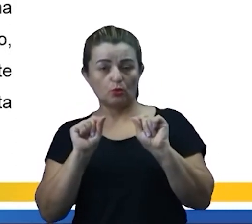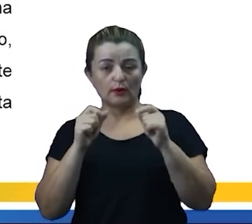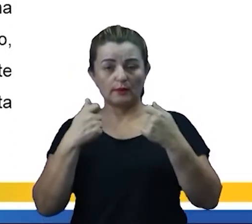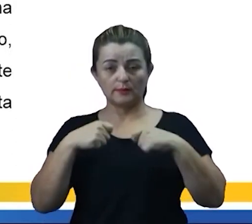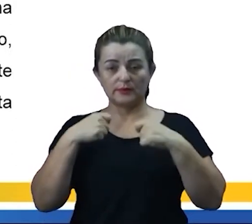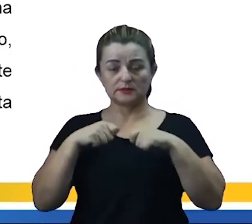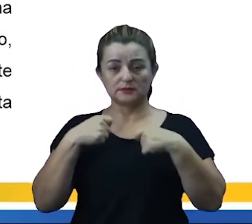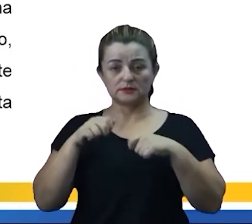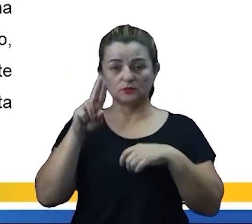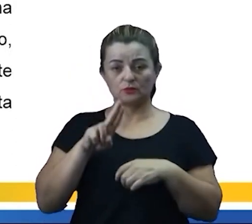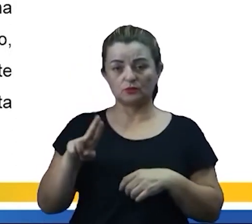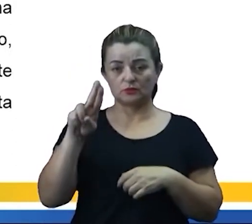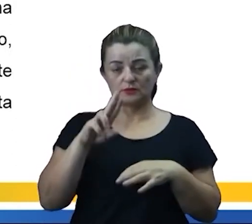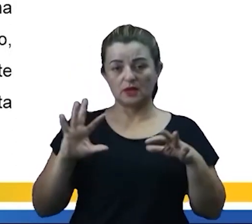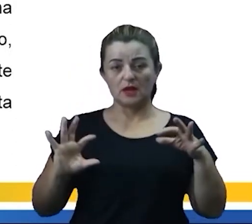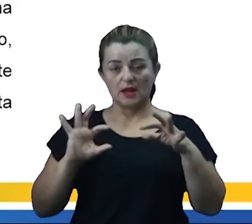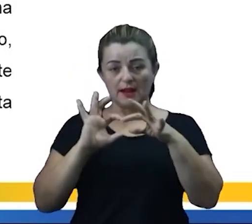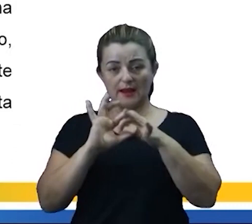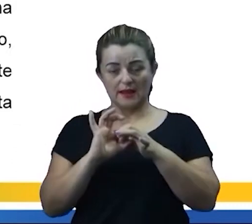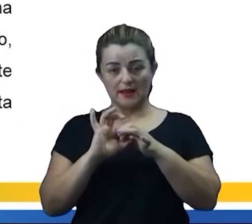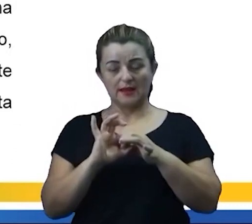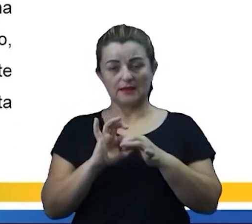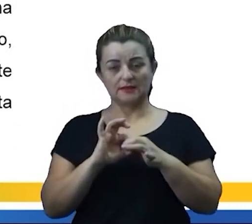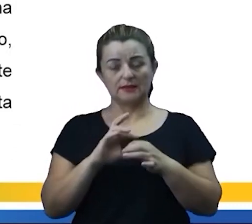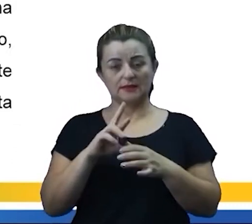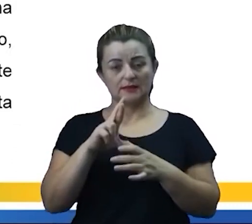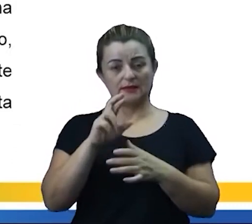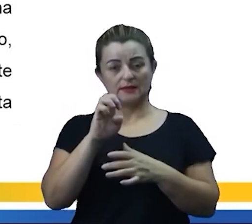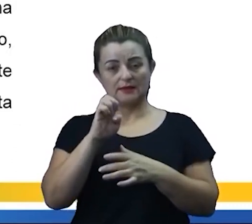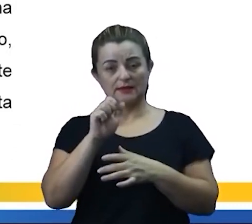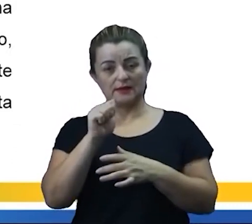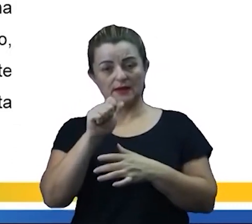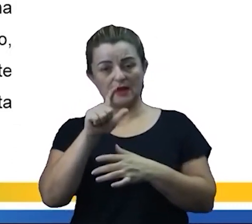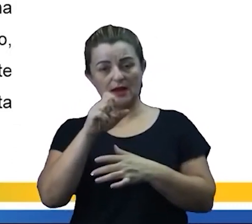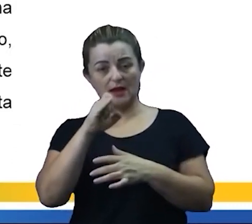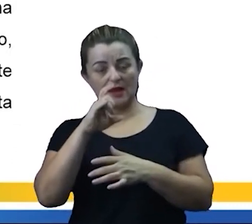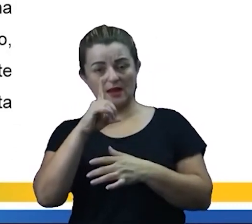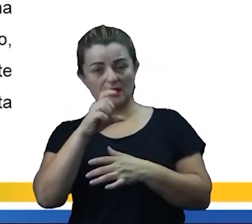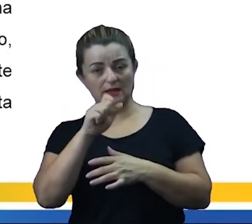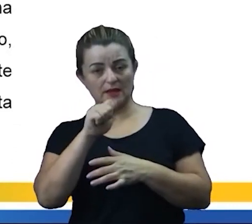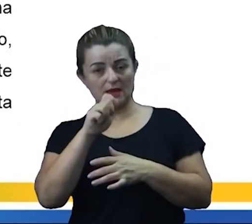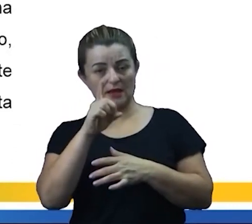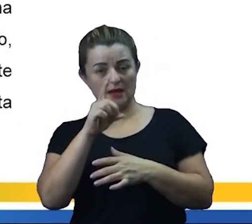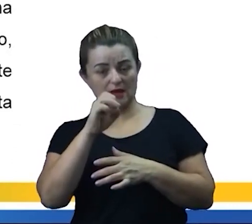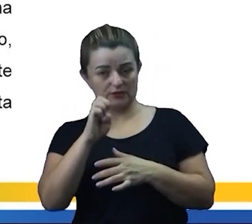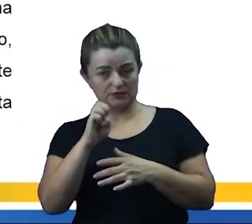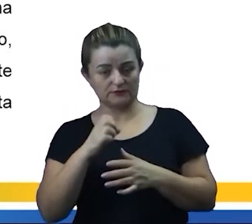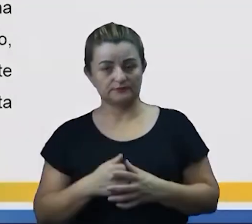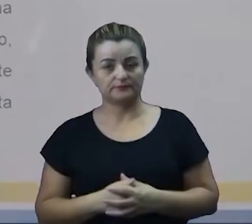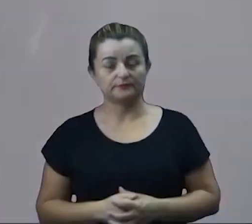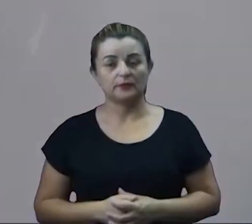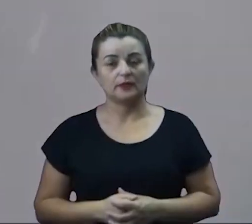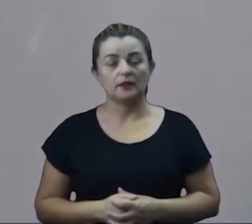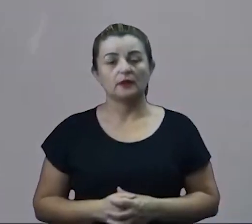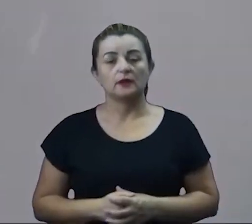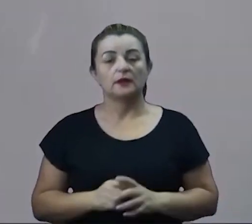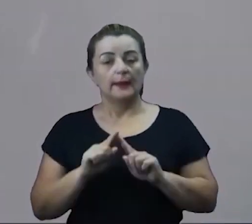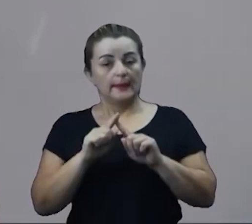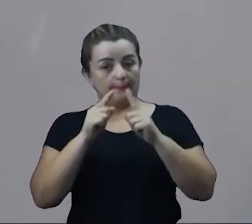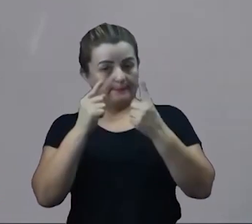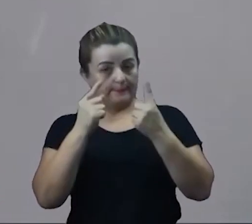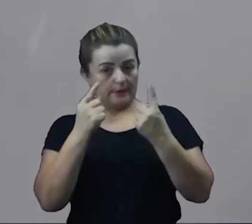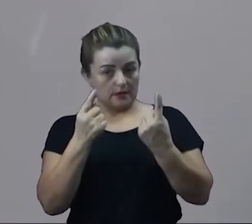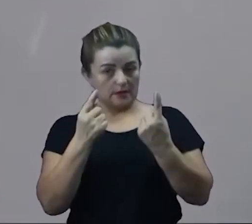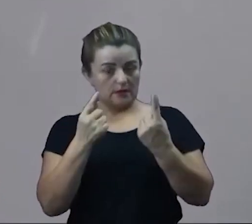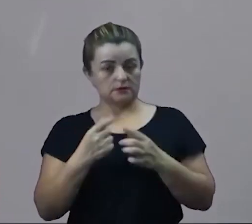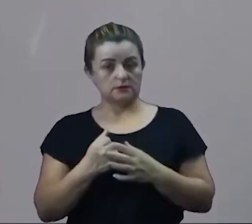usar ligada à realidade, porque o sujeito é a problemática. Então, há sim um desvio de gramática.